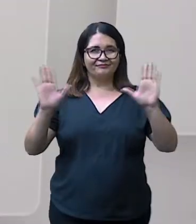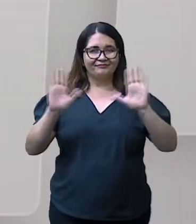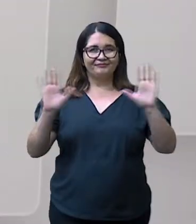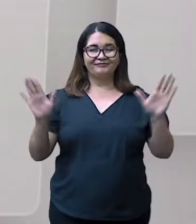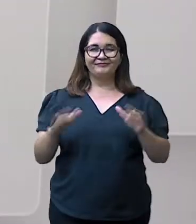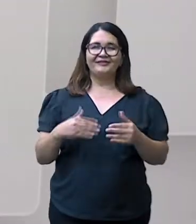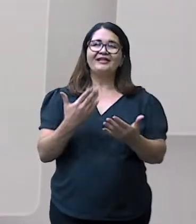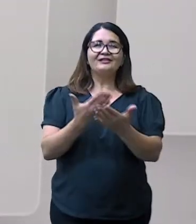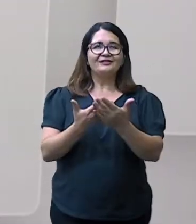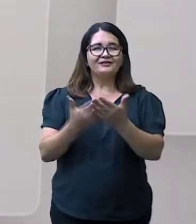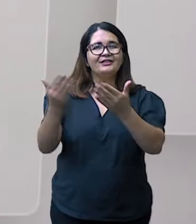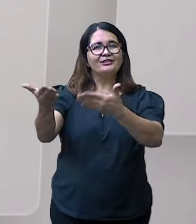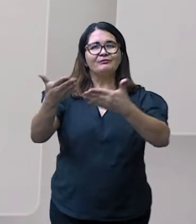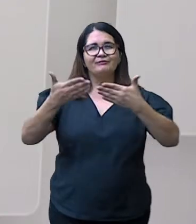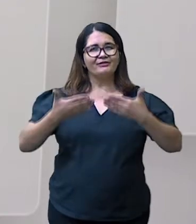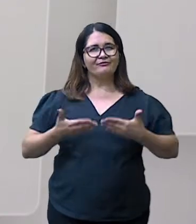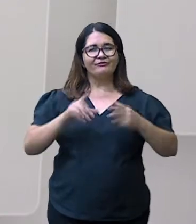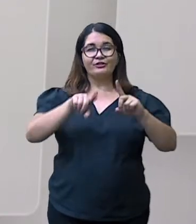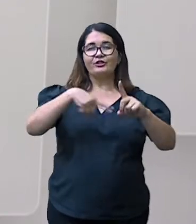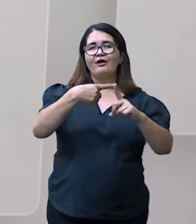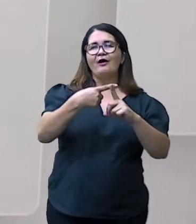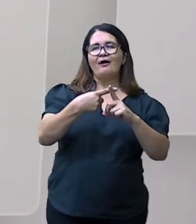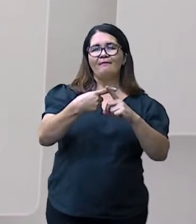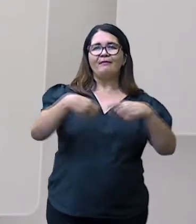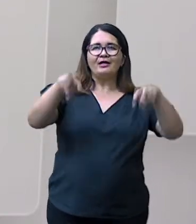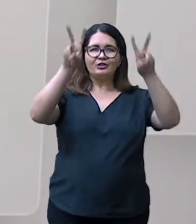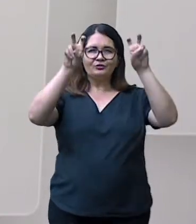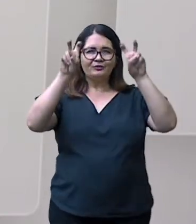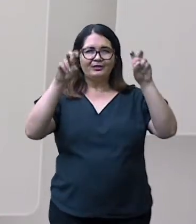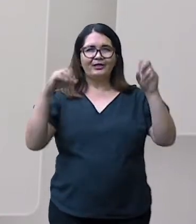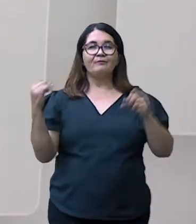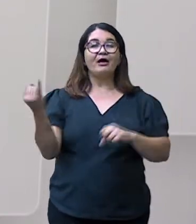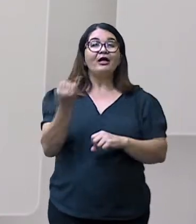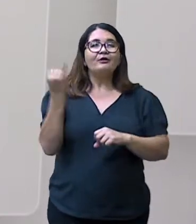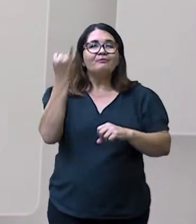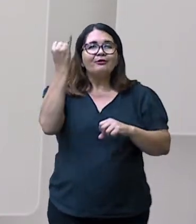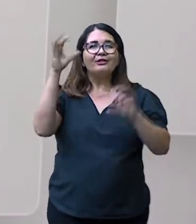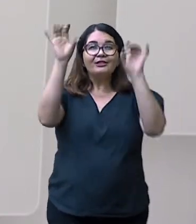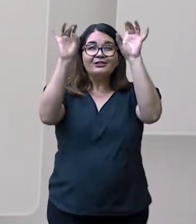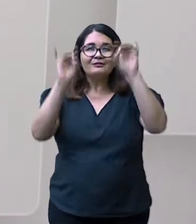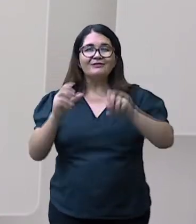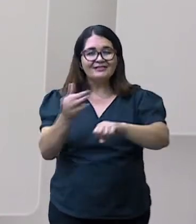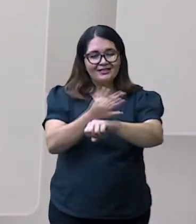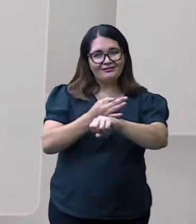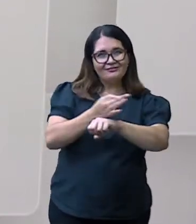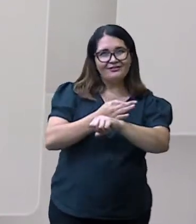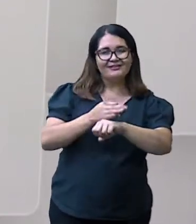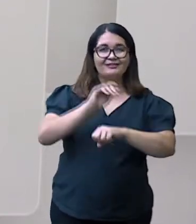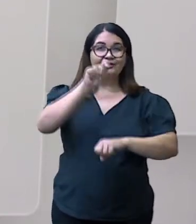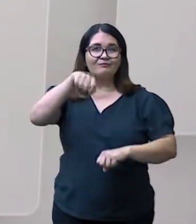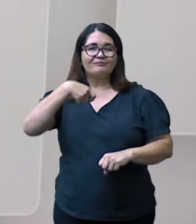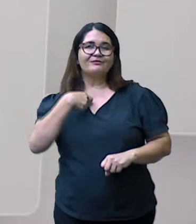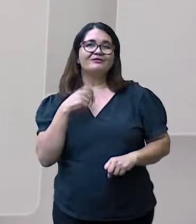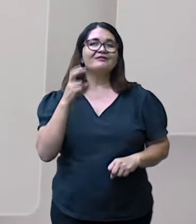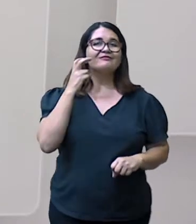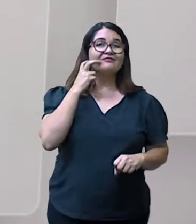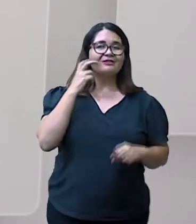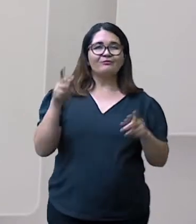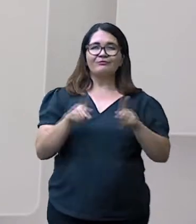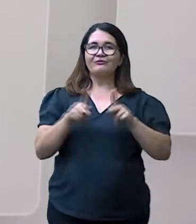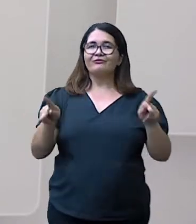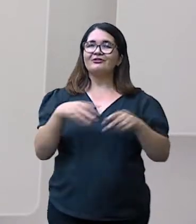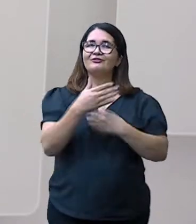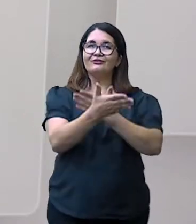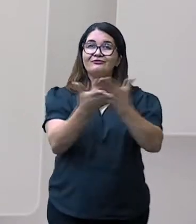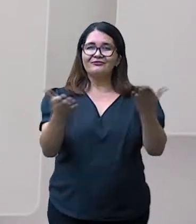estudantes, bem-vindos à nossa programação especial de férias. Sou Jorge Wellington e convido a vocês